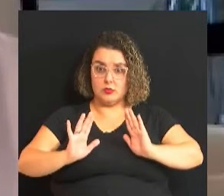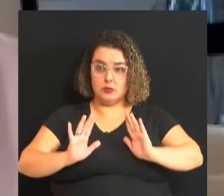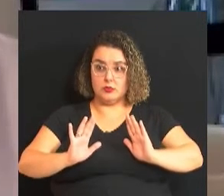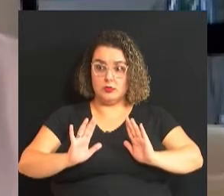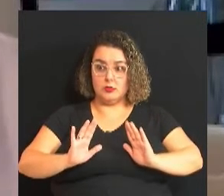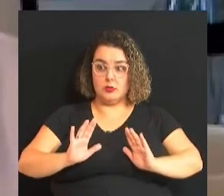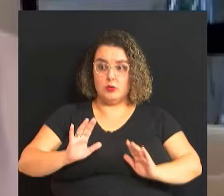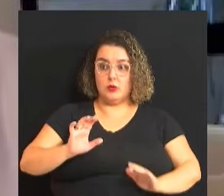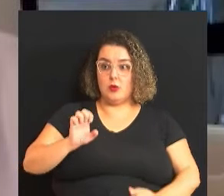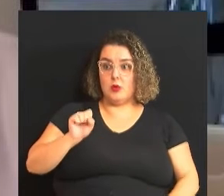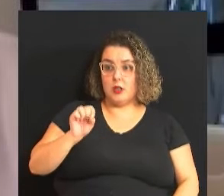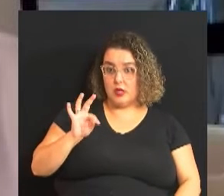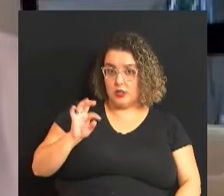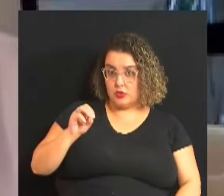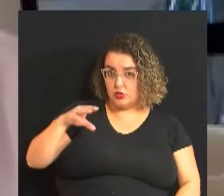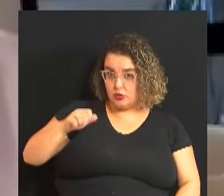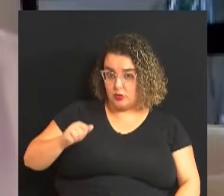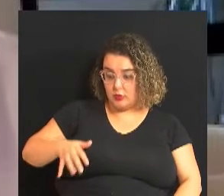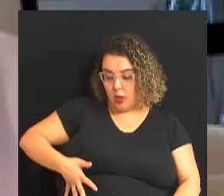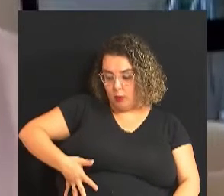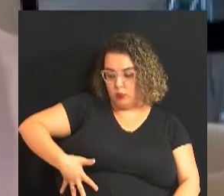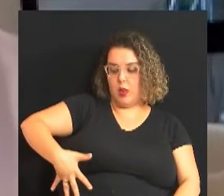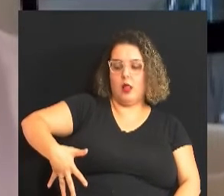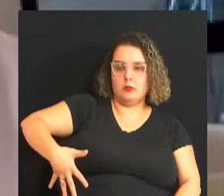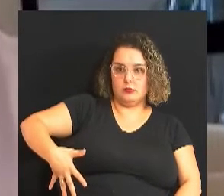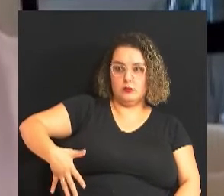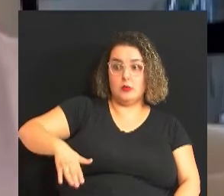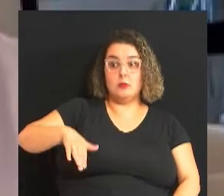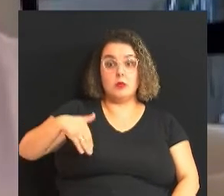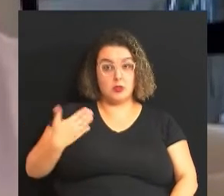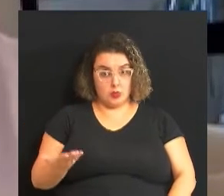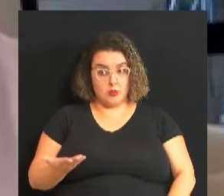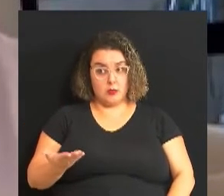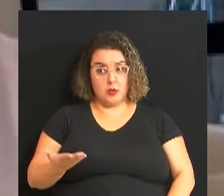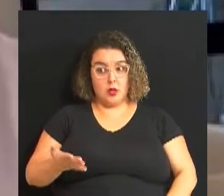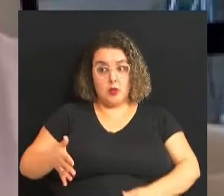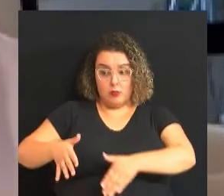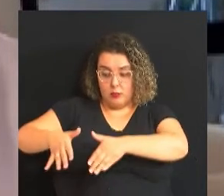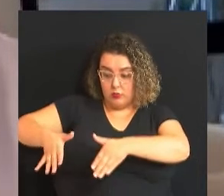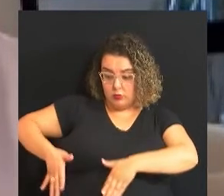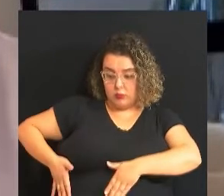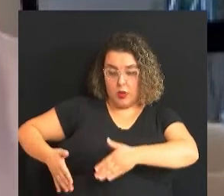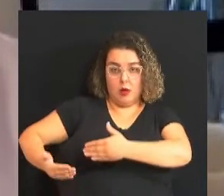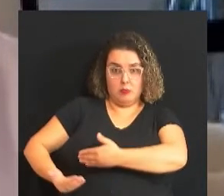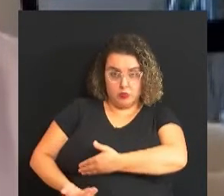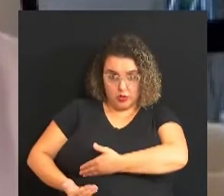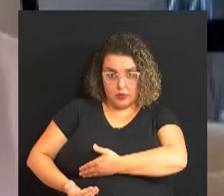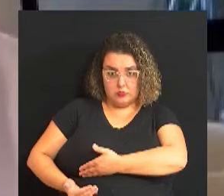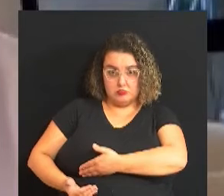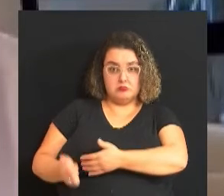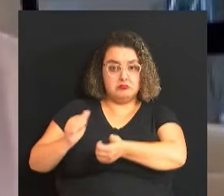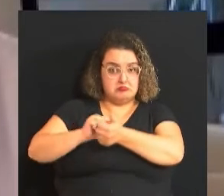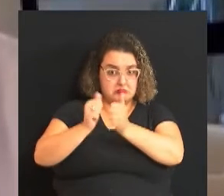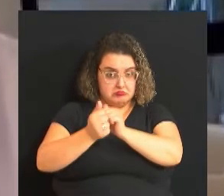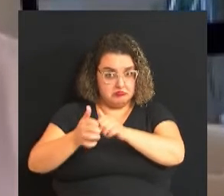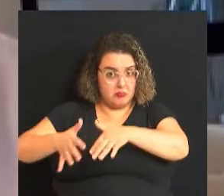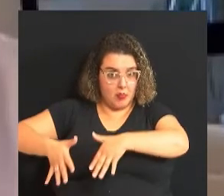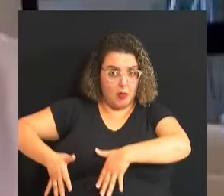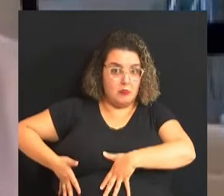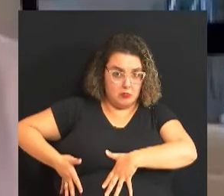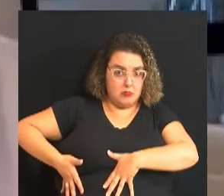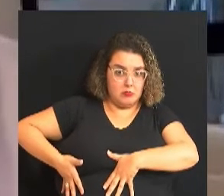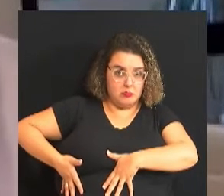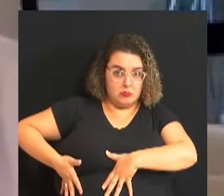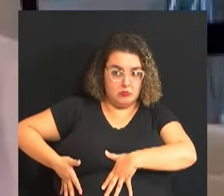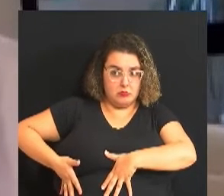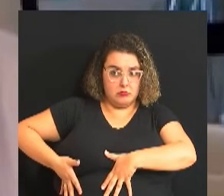não descolar da pele, né? Mas como hoje essas bolsas têm um índice de adaptação à pele, de aderência à